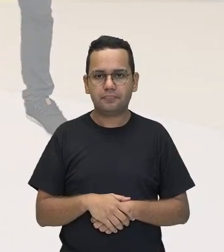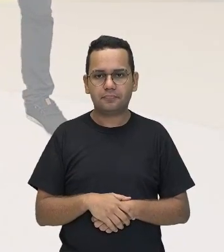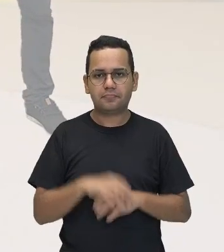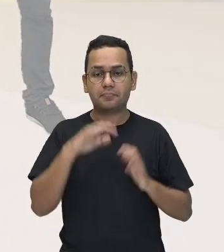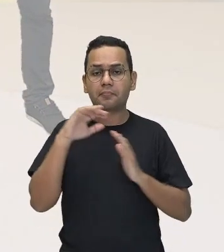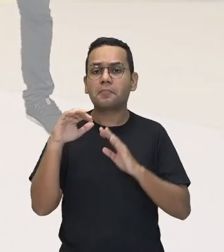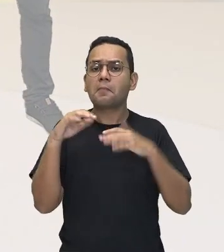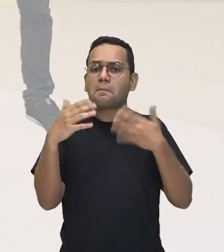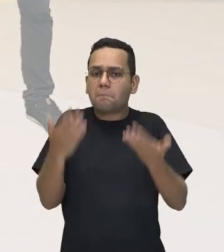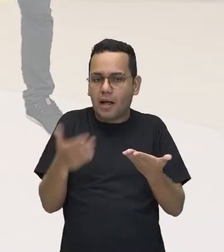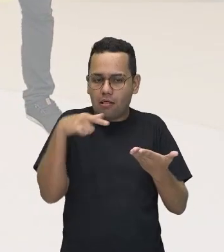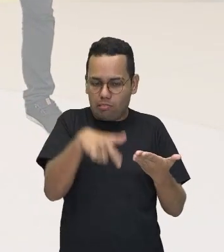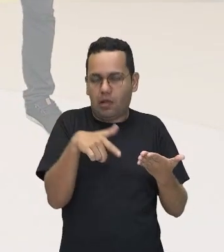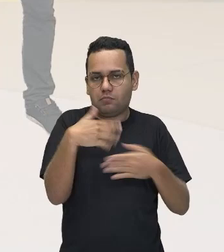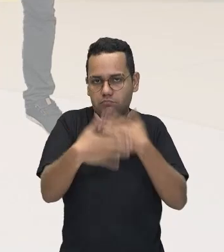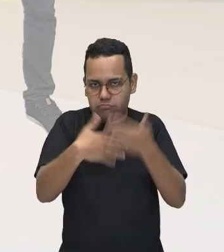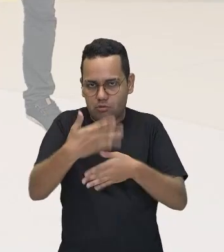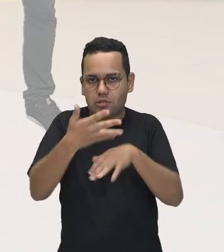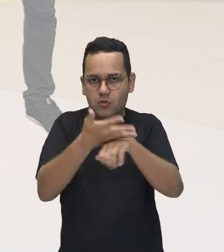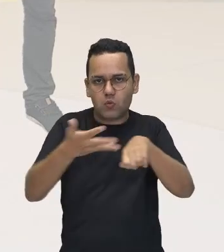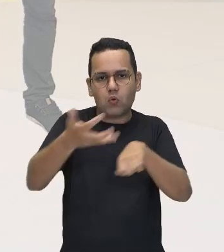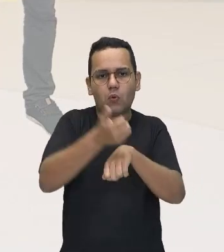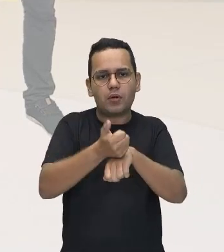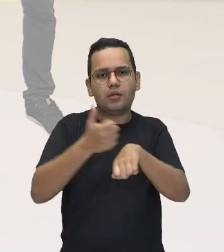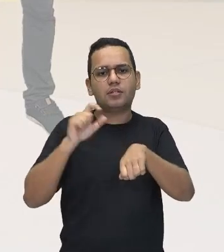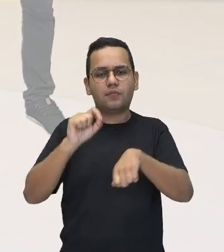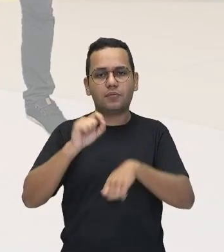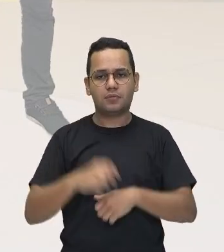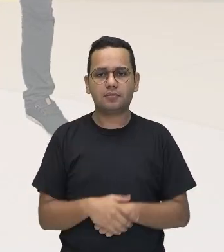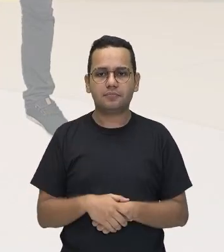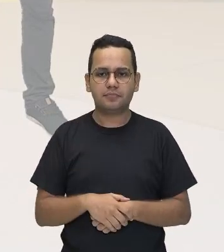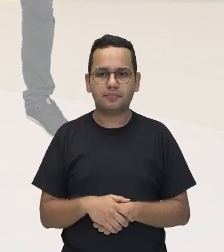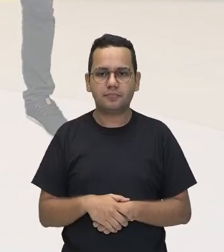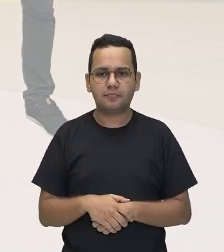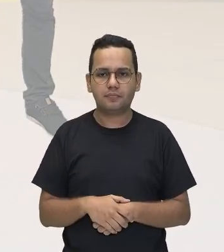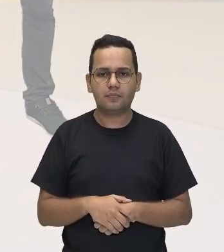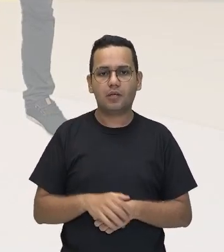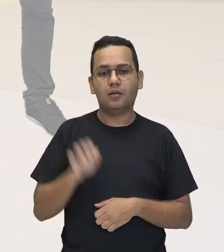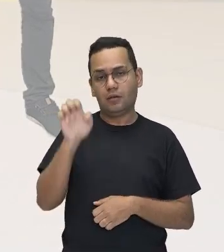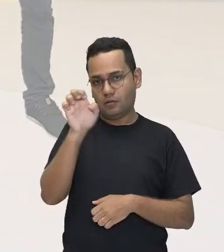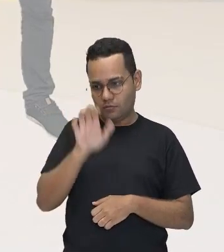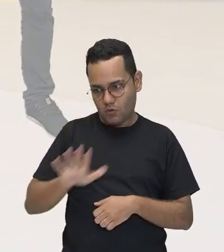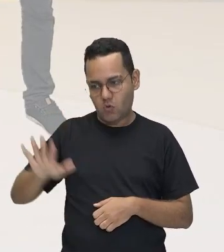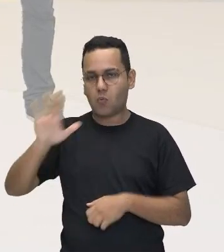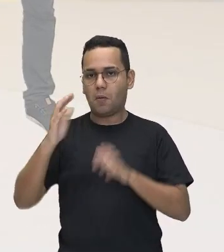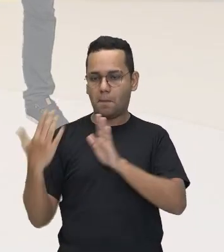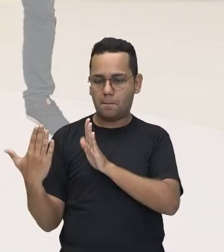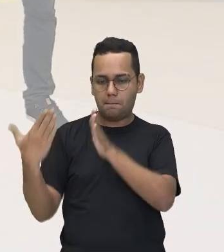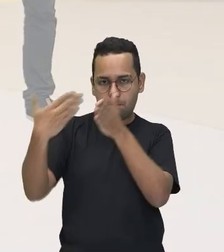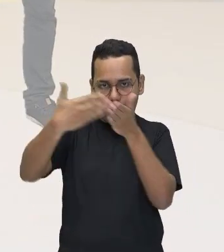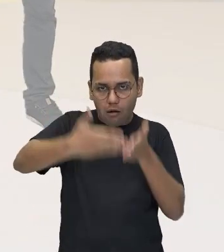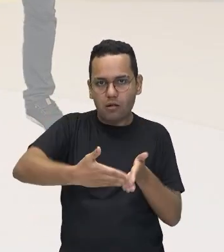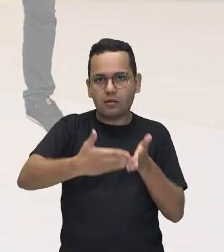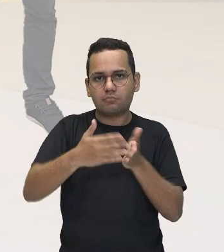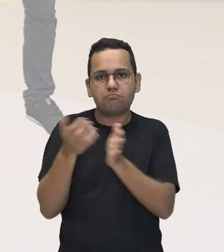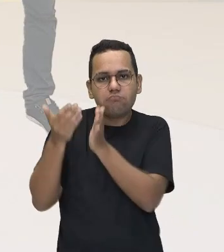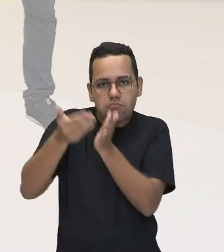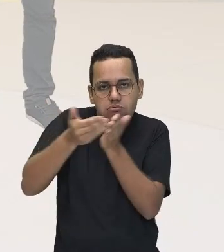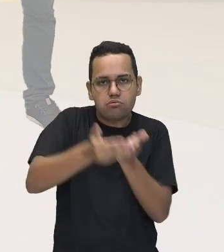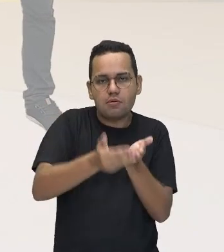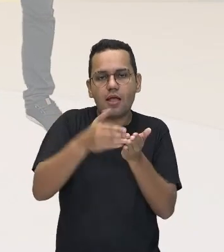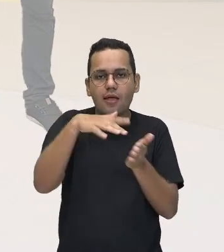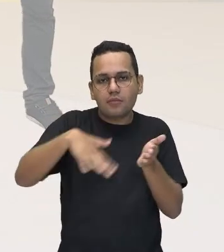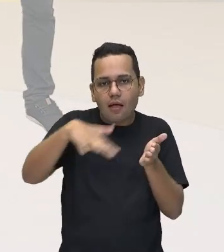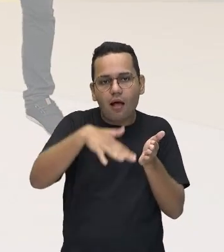Pan-Amazônia, a gente vai ver iniciando ali com a chegada dos europeus, tá? No início do século XVI,